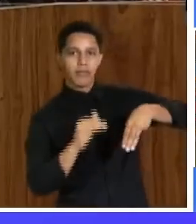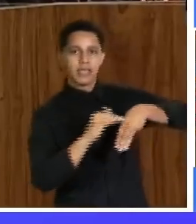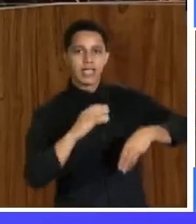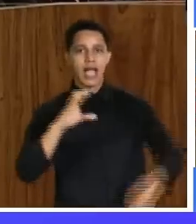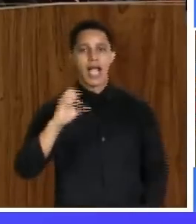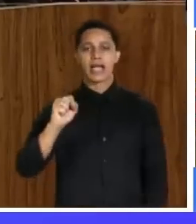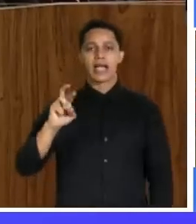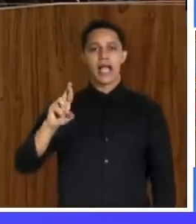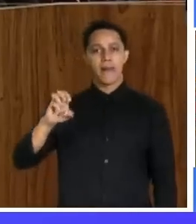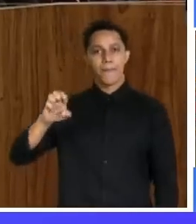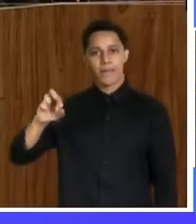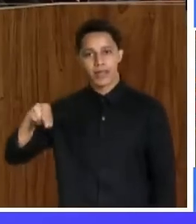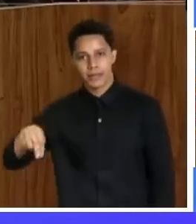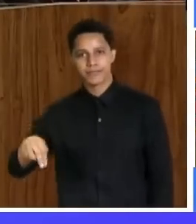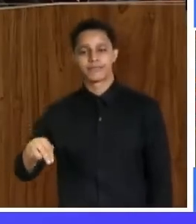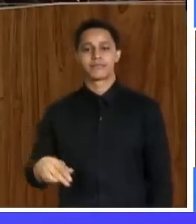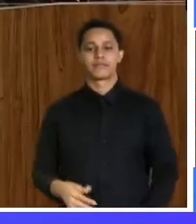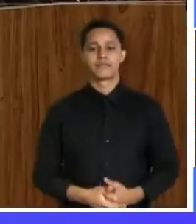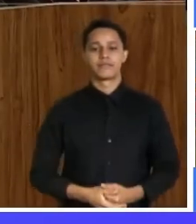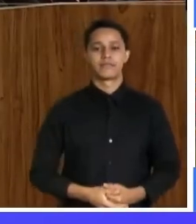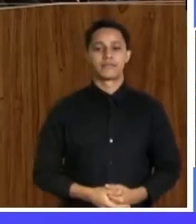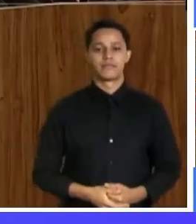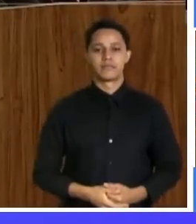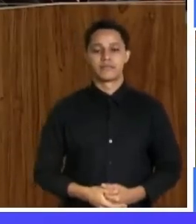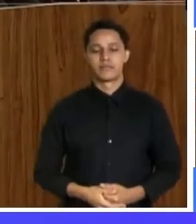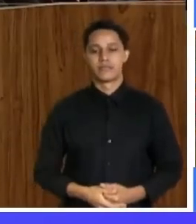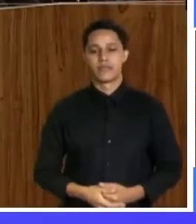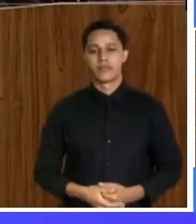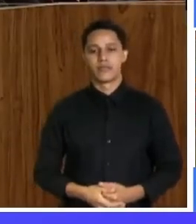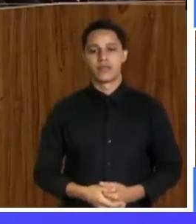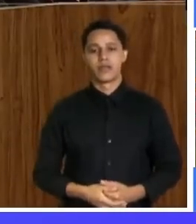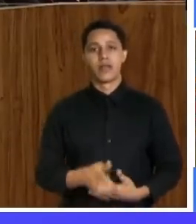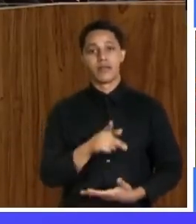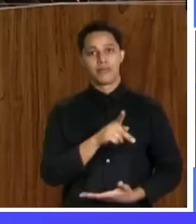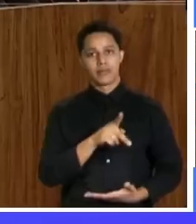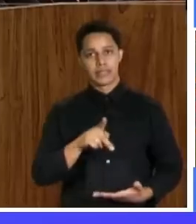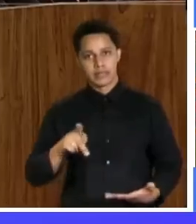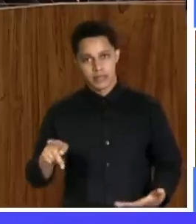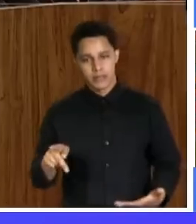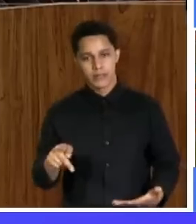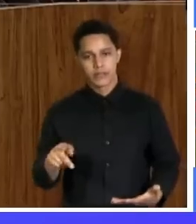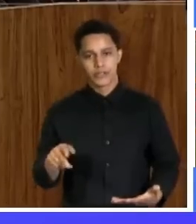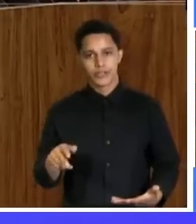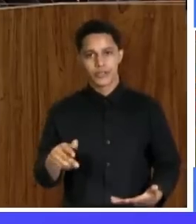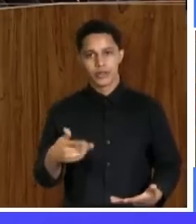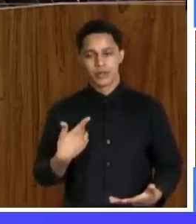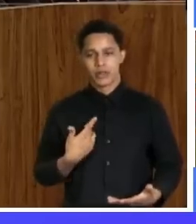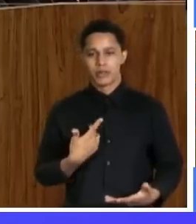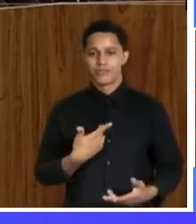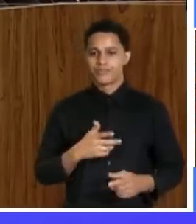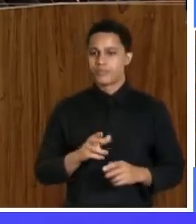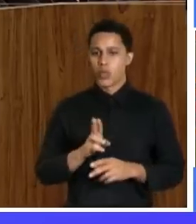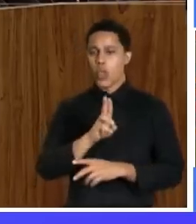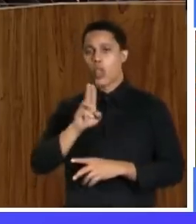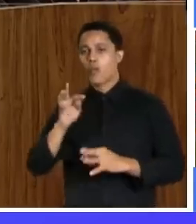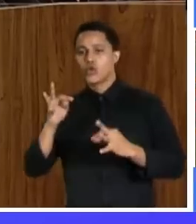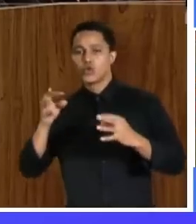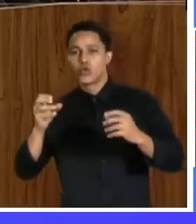sentença com a força que o enredo do que o bolsonaro escreveu exige